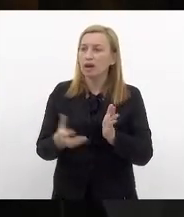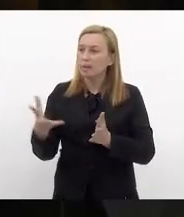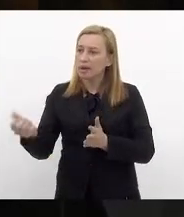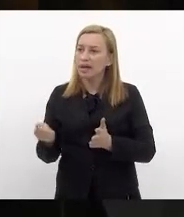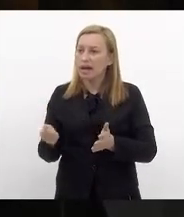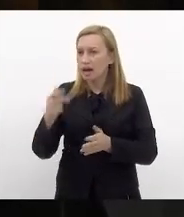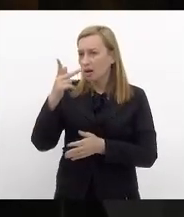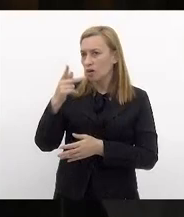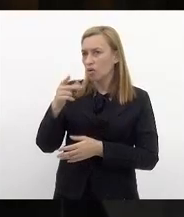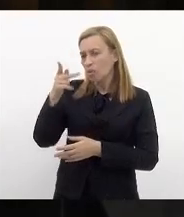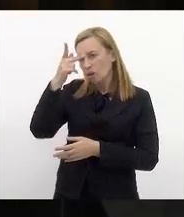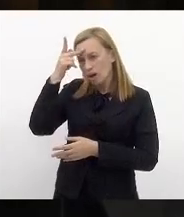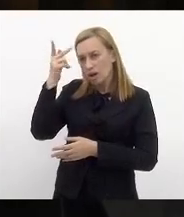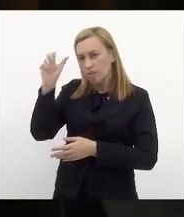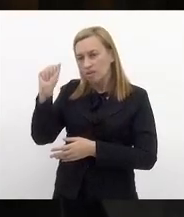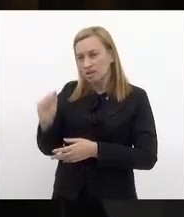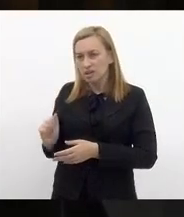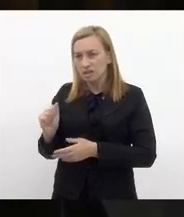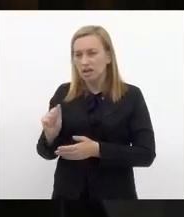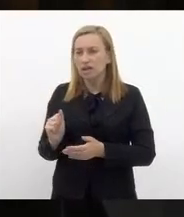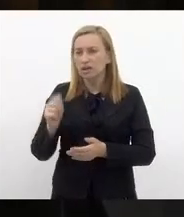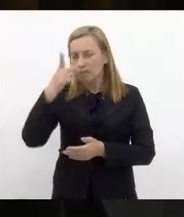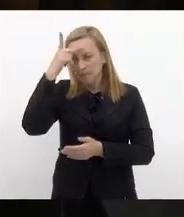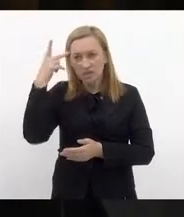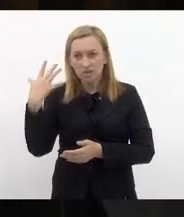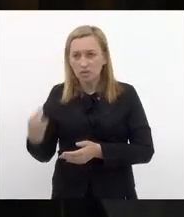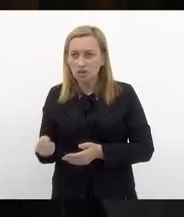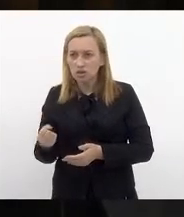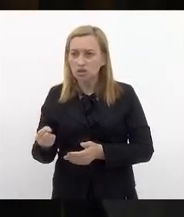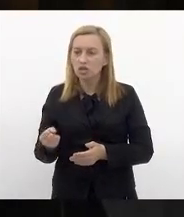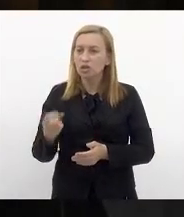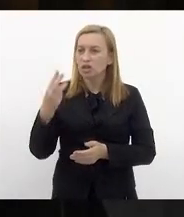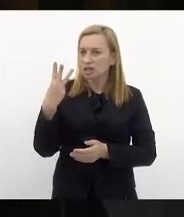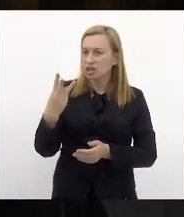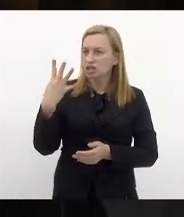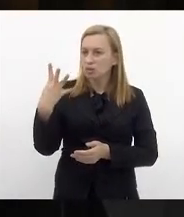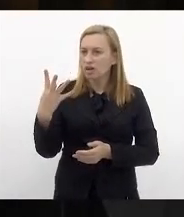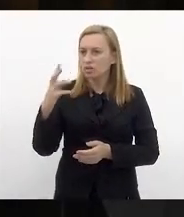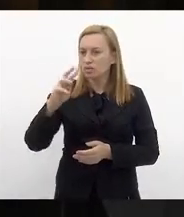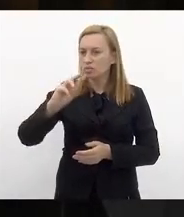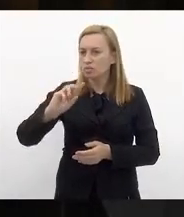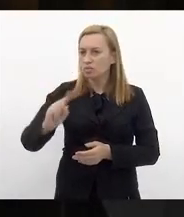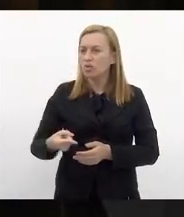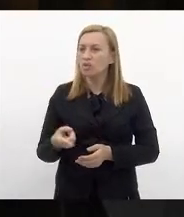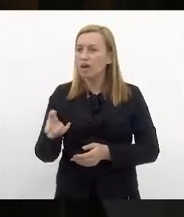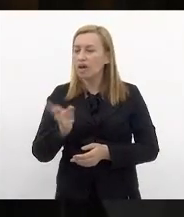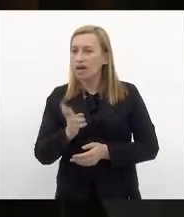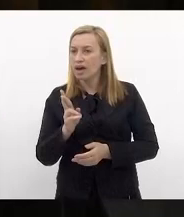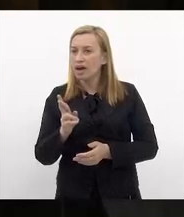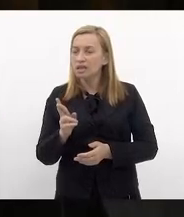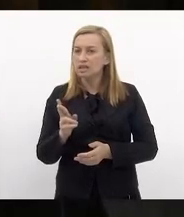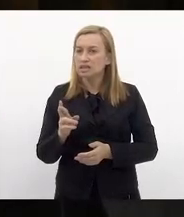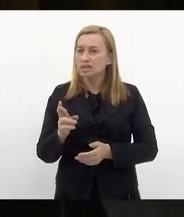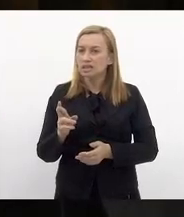a aposentada, para concluir, a pensionista, deputado, que ganha 3, 4 mil reais, e